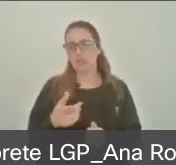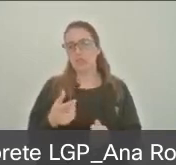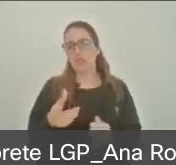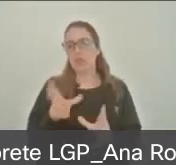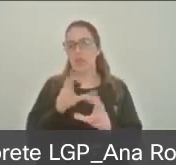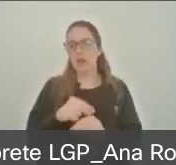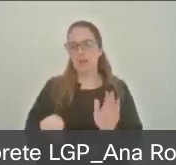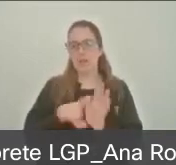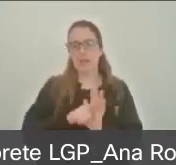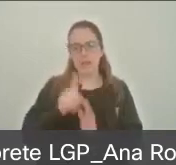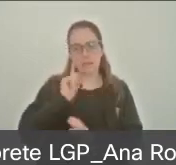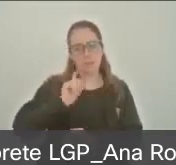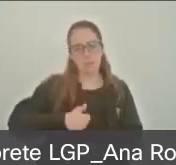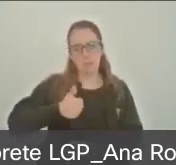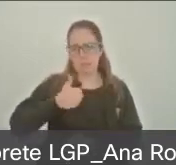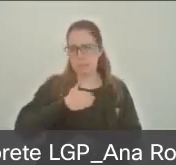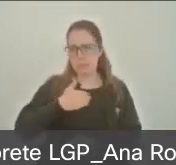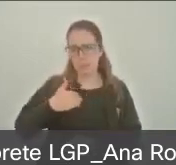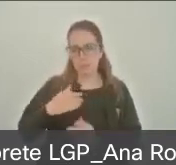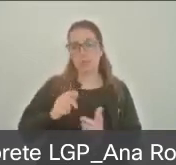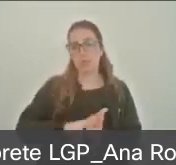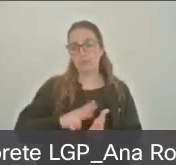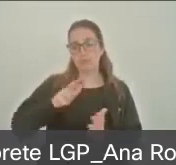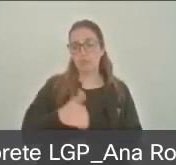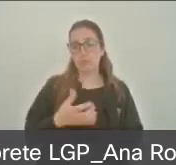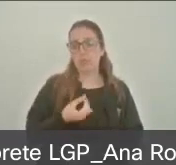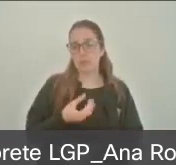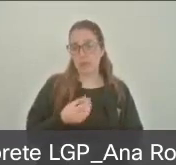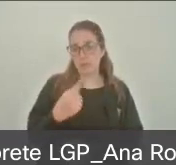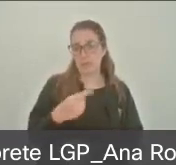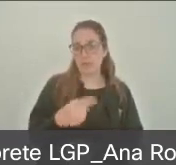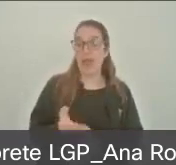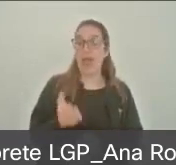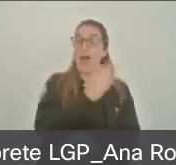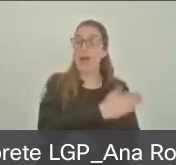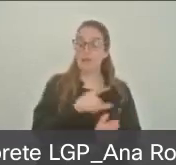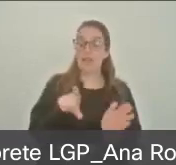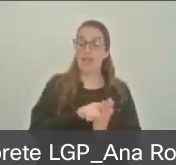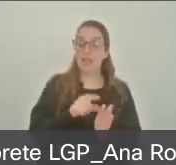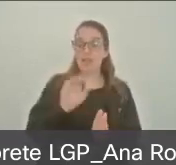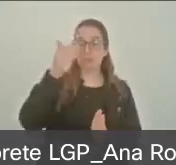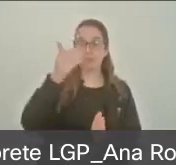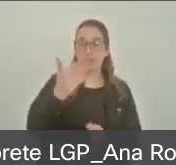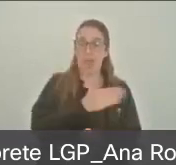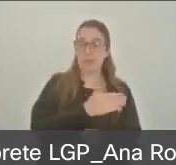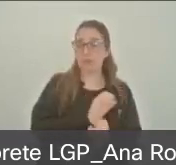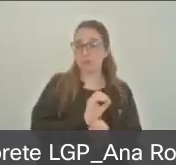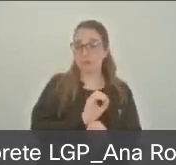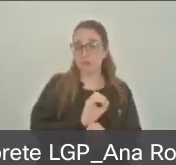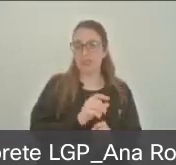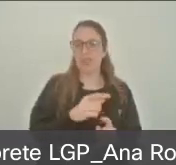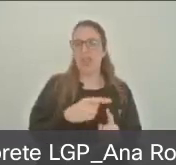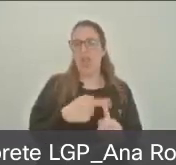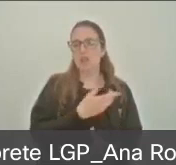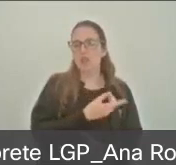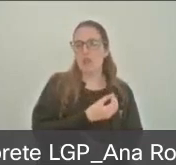da Saúde, ou seja, na Lei de Bases da Saúde aprovada em 2019. Ao contrário do que sucedia na Lei de Bases da Saúde anterior, aprovada na década de 90